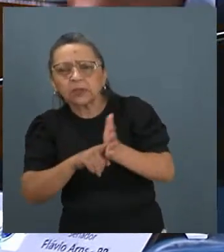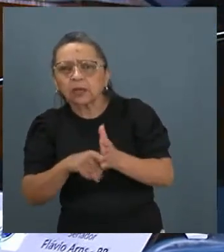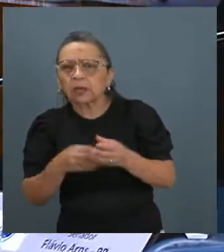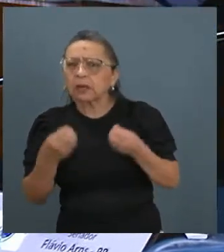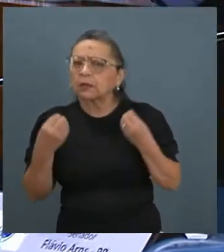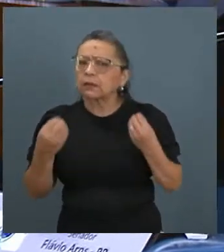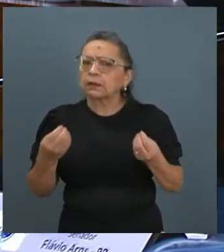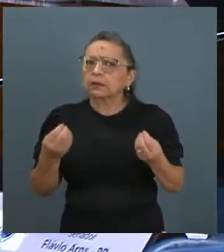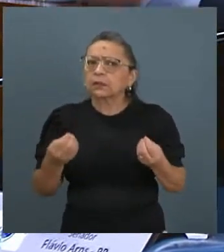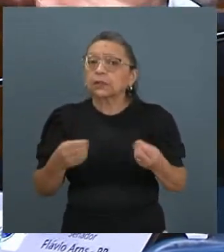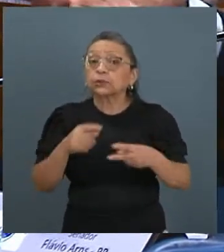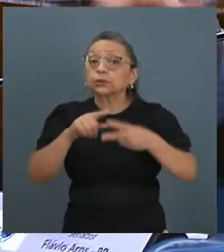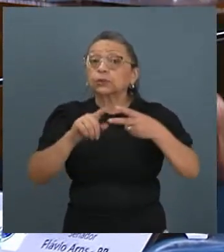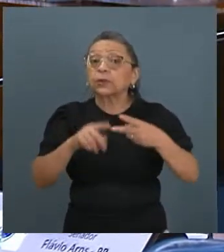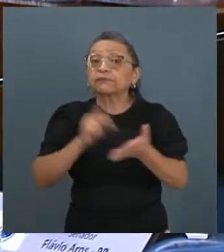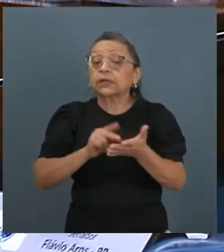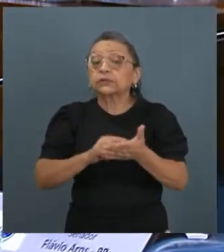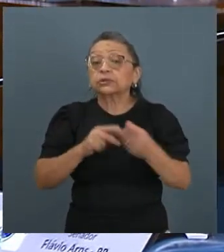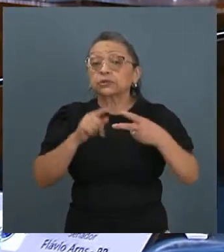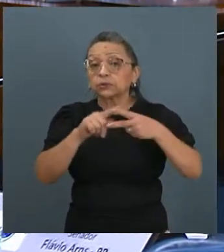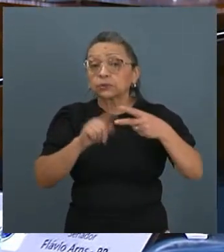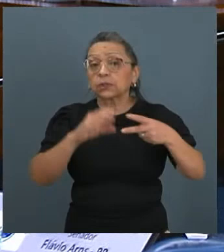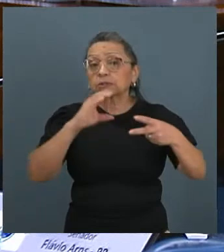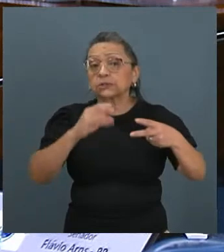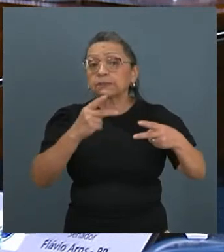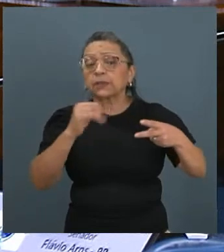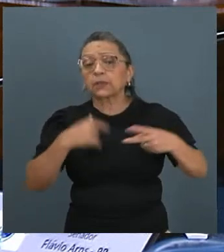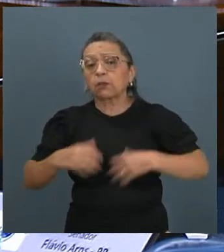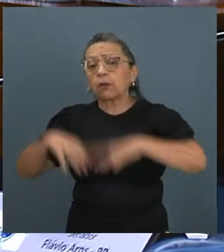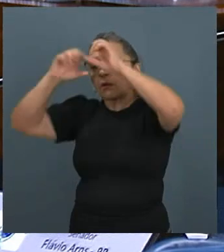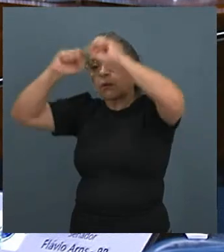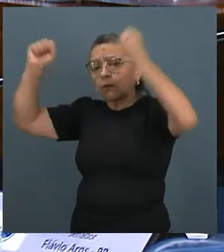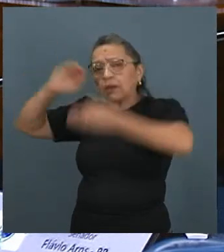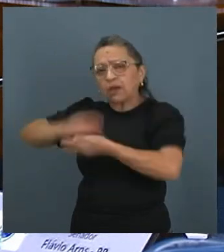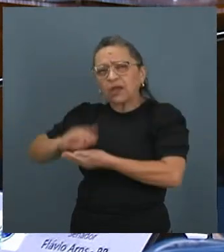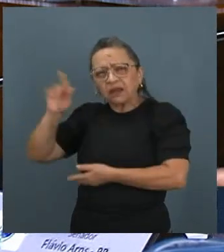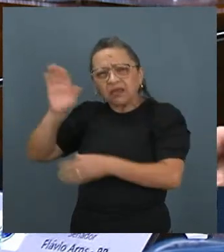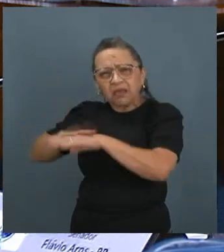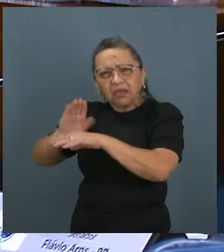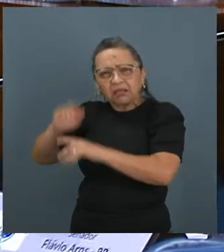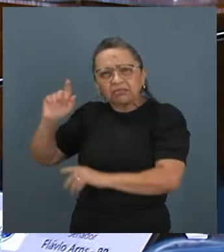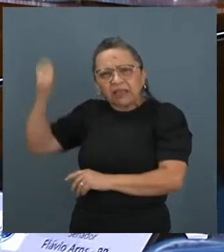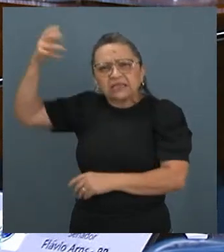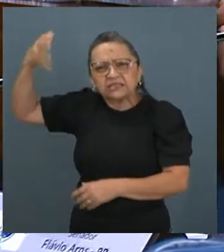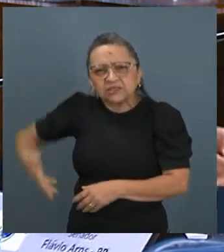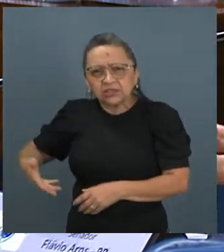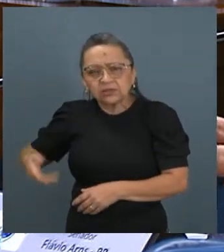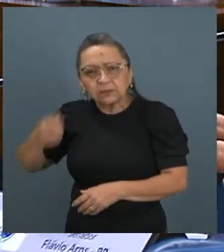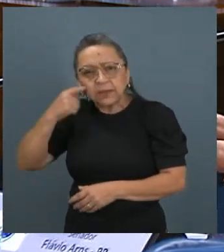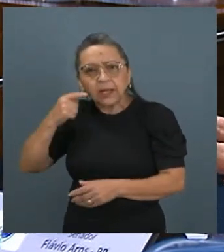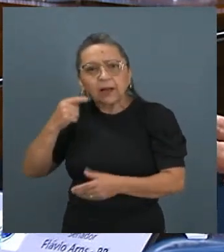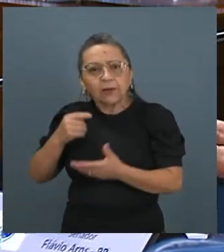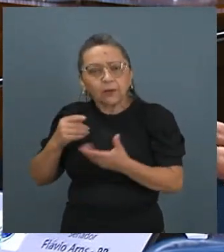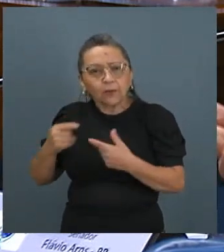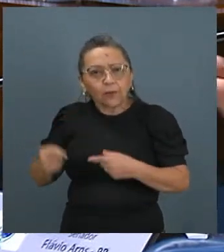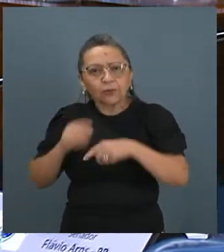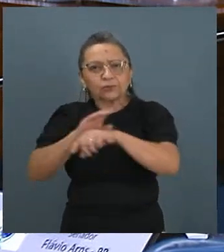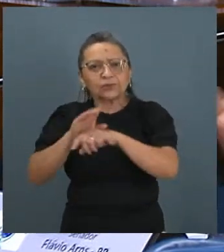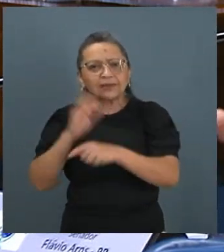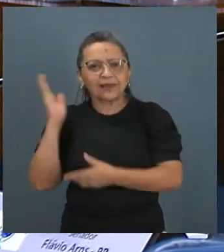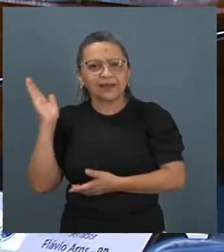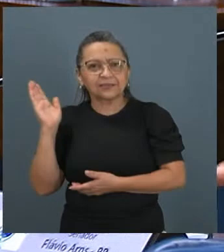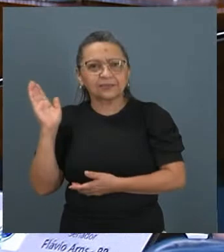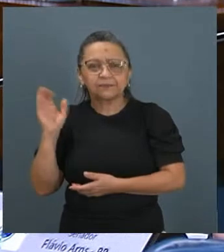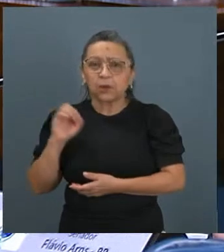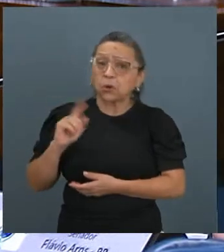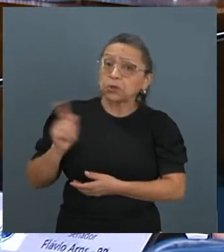o Supremo Tribunal Federal decidindo inclusive pela constitucionalidade